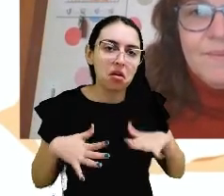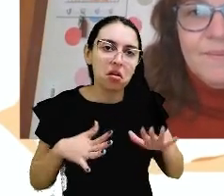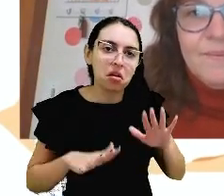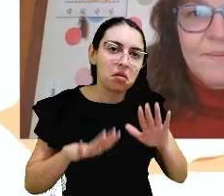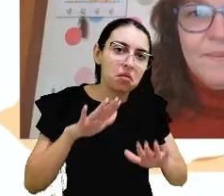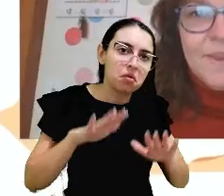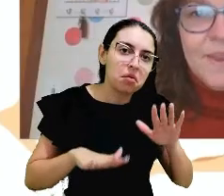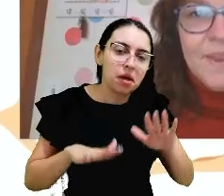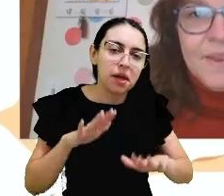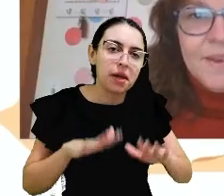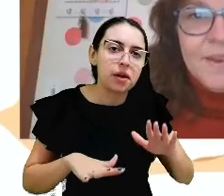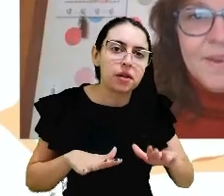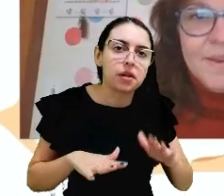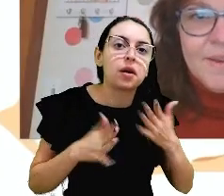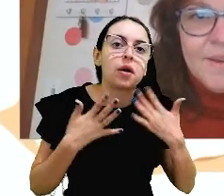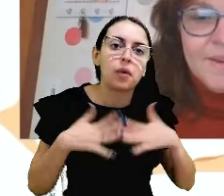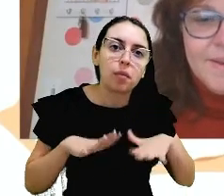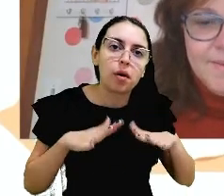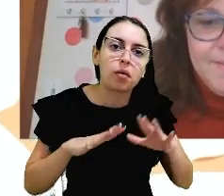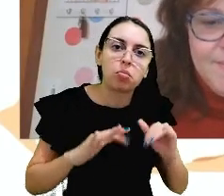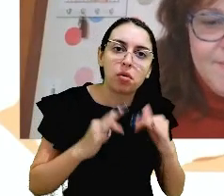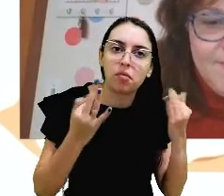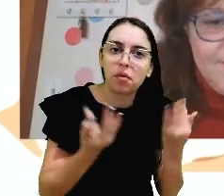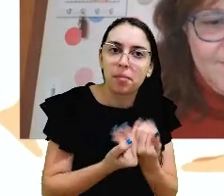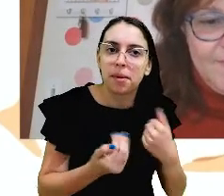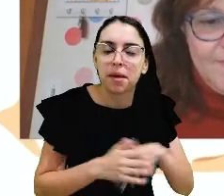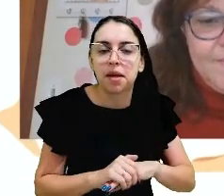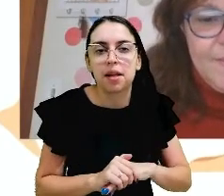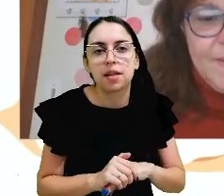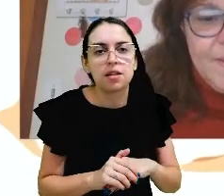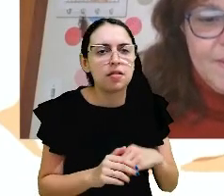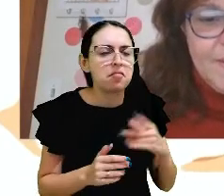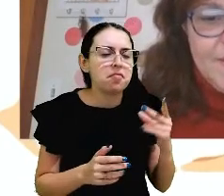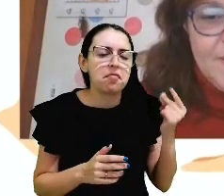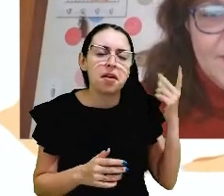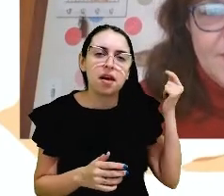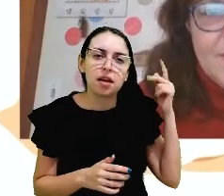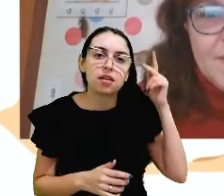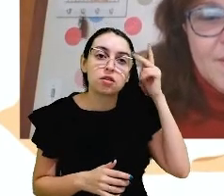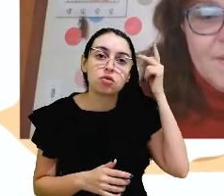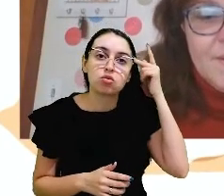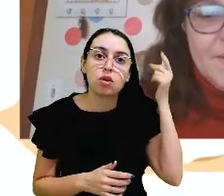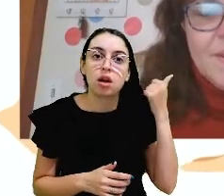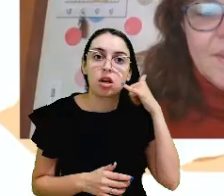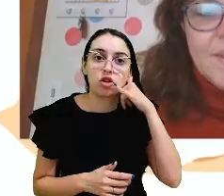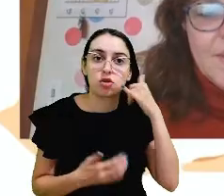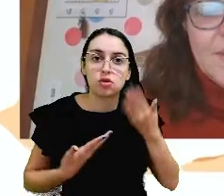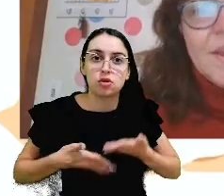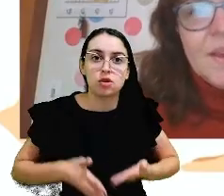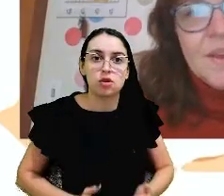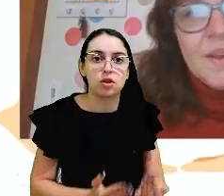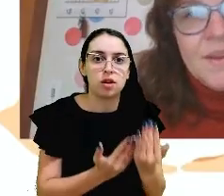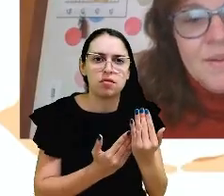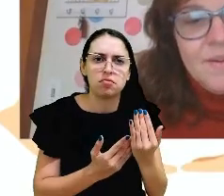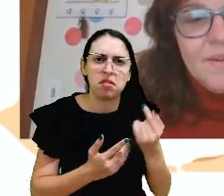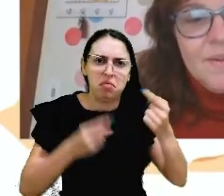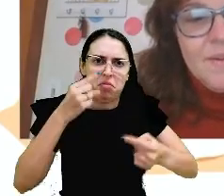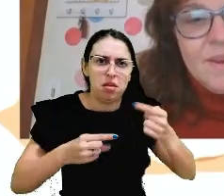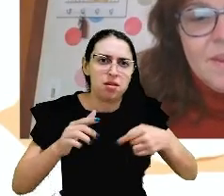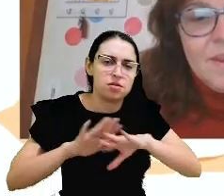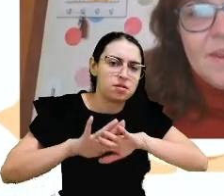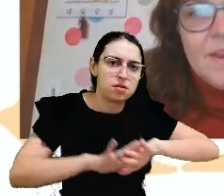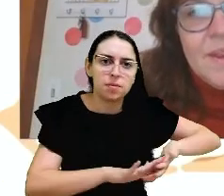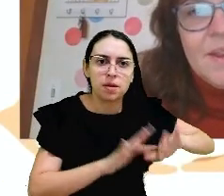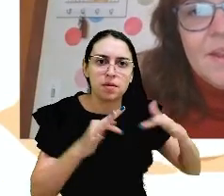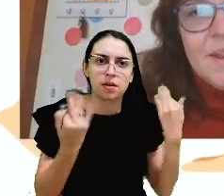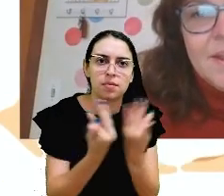relações conflituosas dentro de casa. Eu escutei várias histórias de parteiras que separaram, inclusive briga, né, familiar dentro